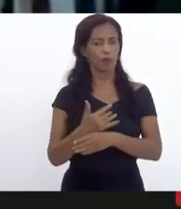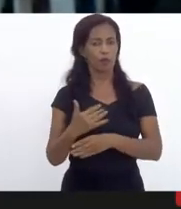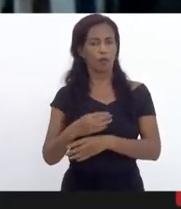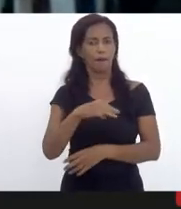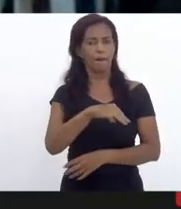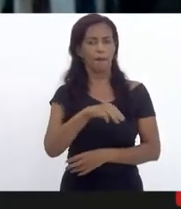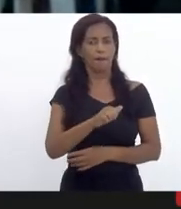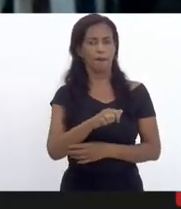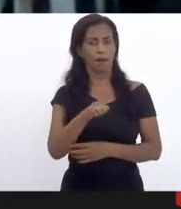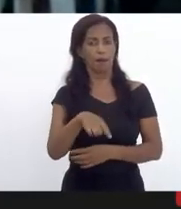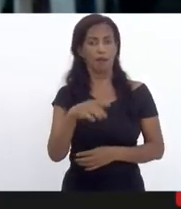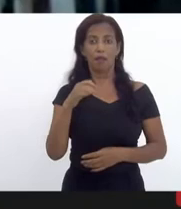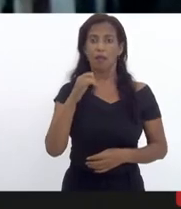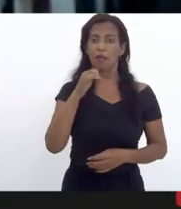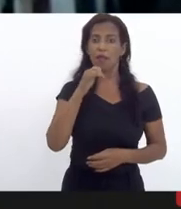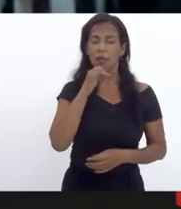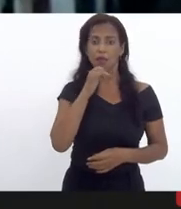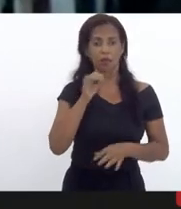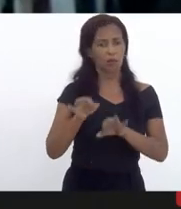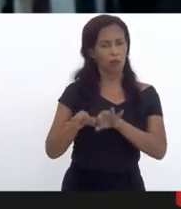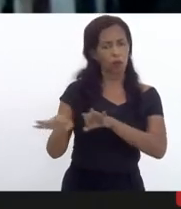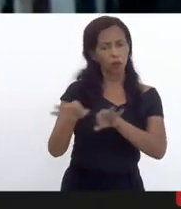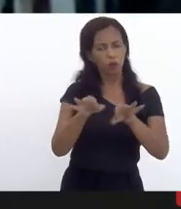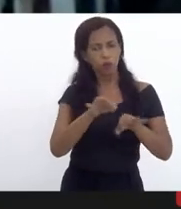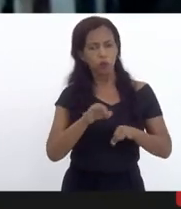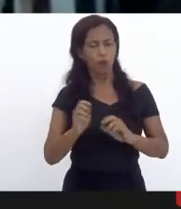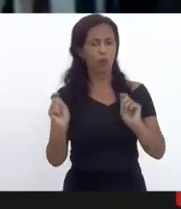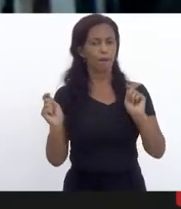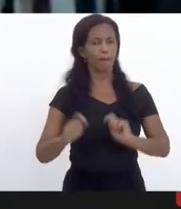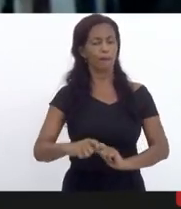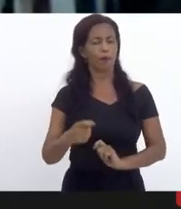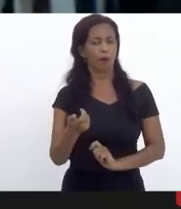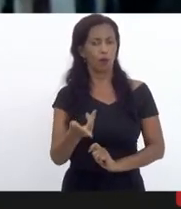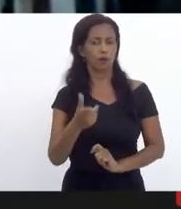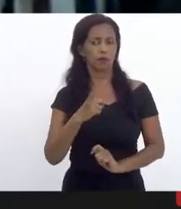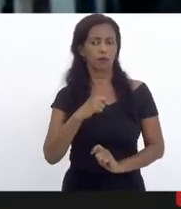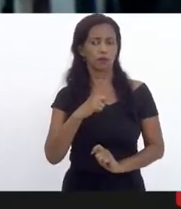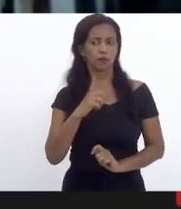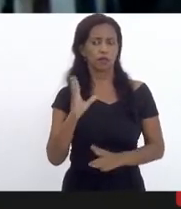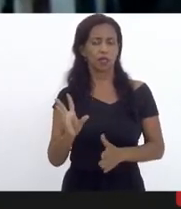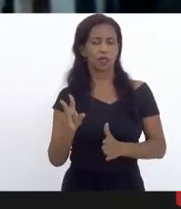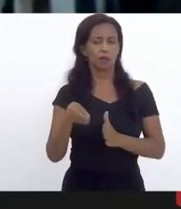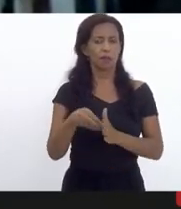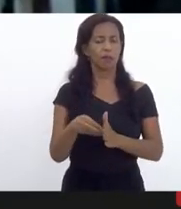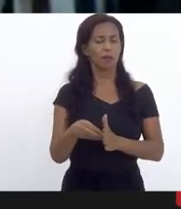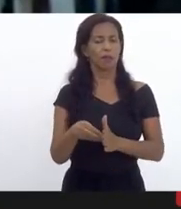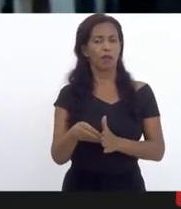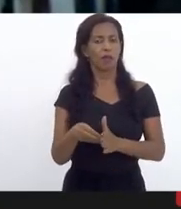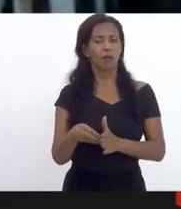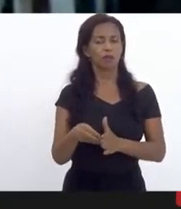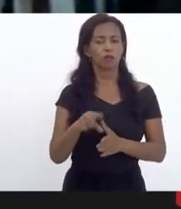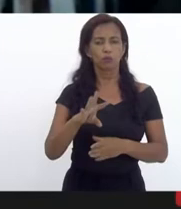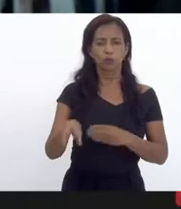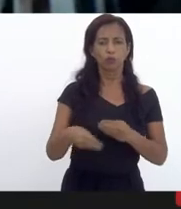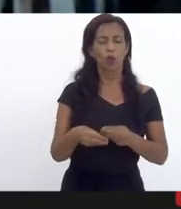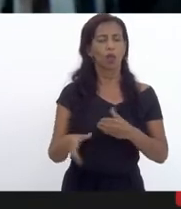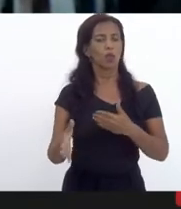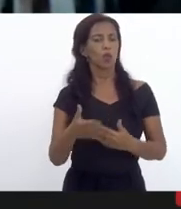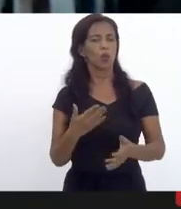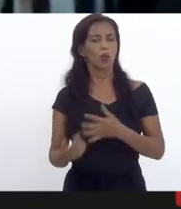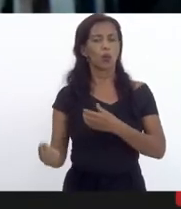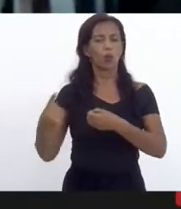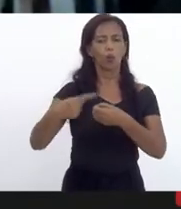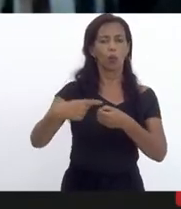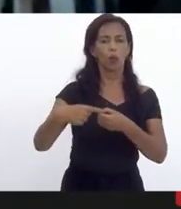Macaé, e é um exemplo de organização que pode ser implementado em qualquer um dos municípios, tanto da